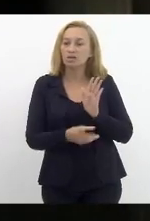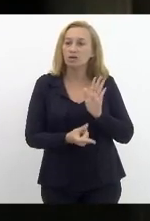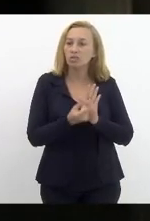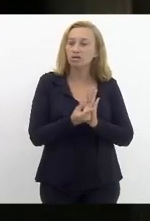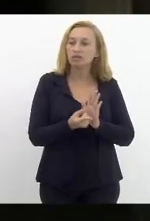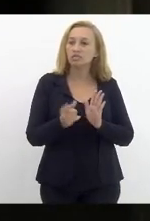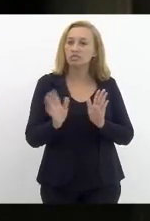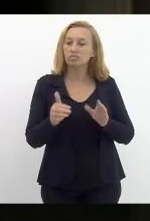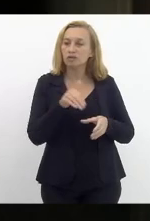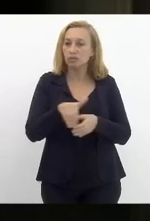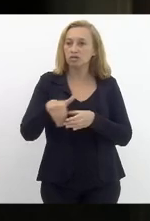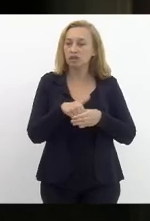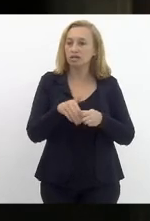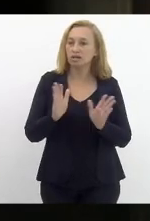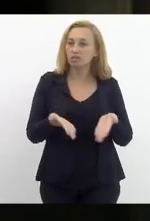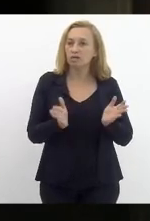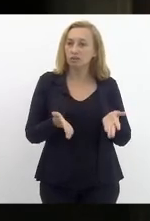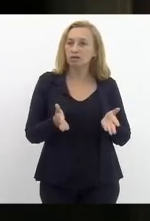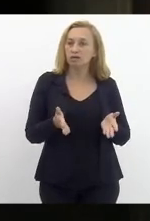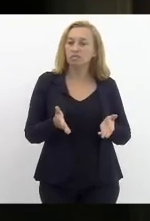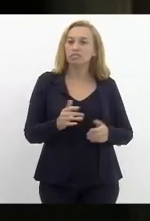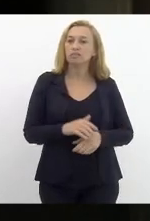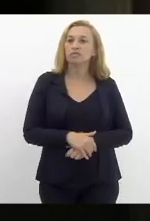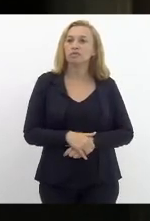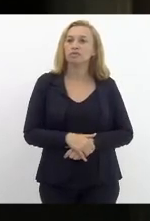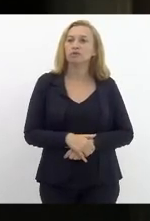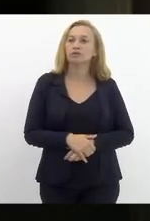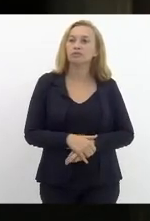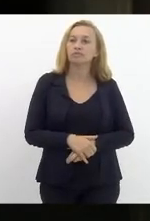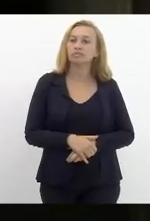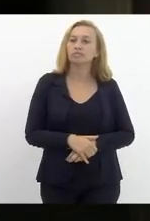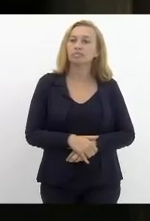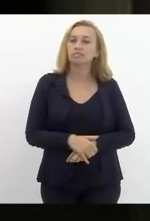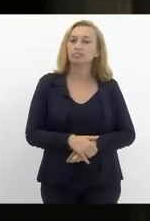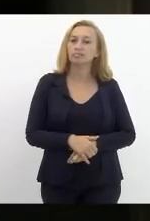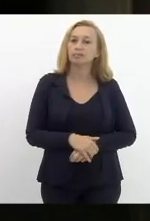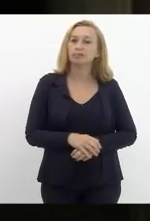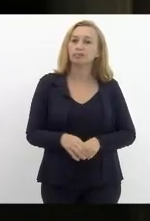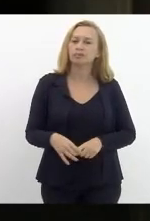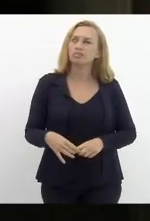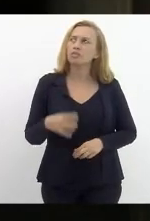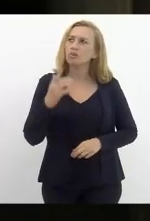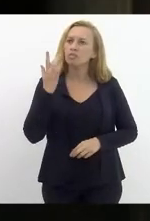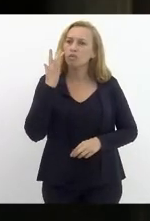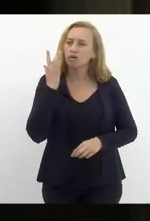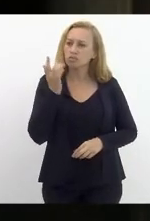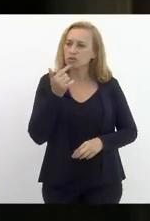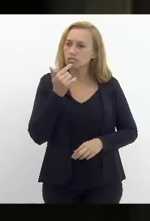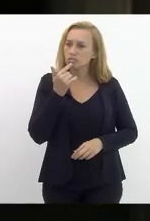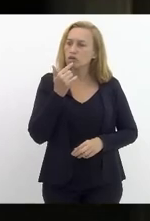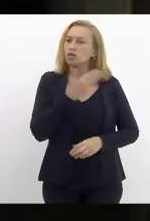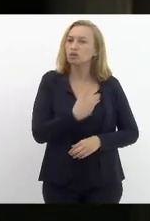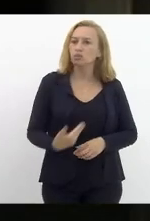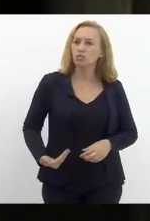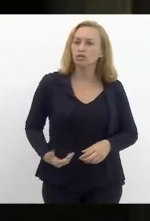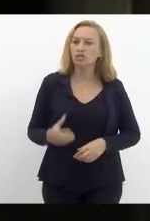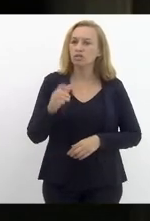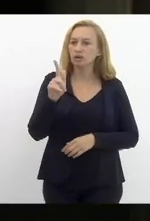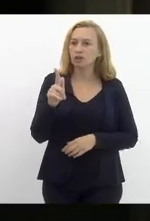num molde de uma condição, se eu não me engano, no governo